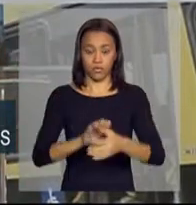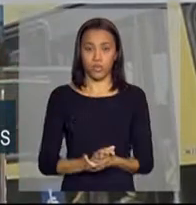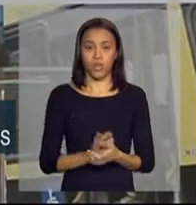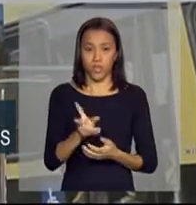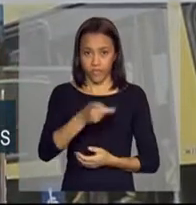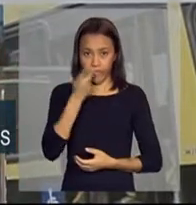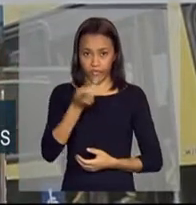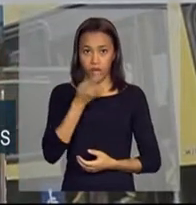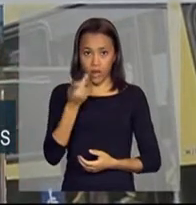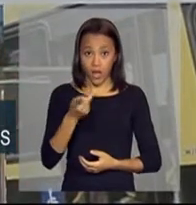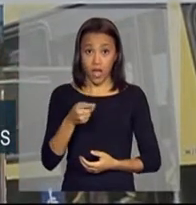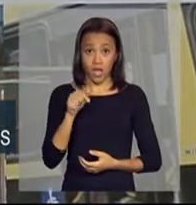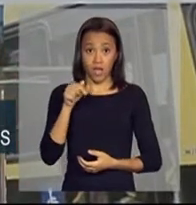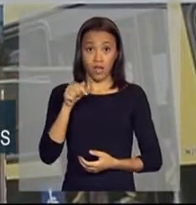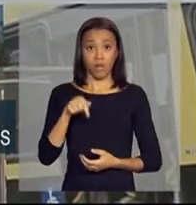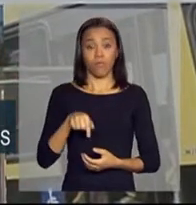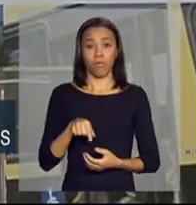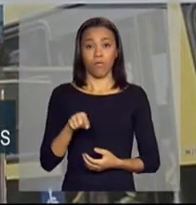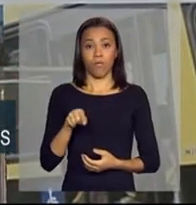dizer que, junto